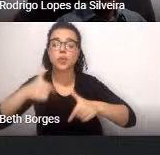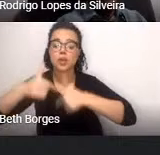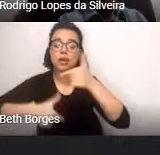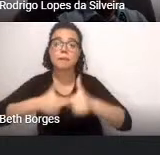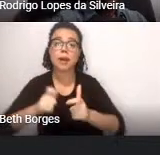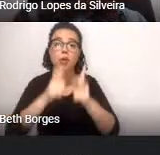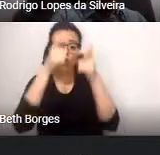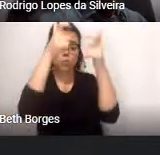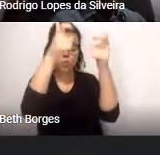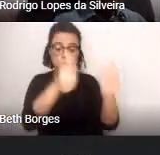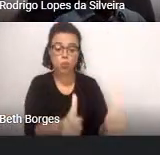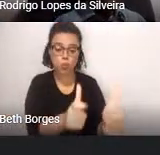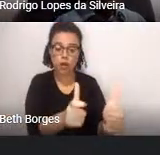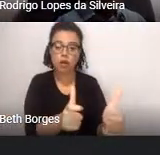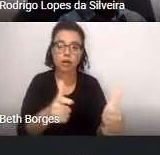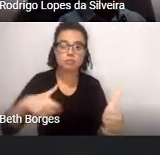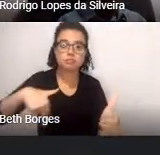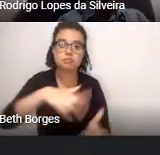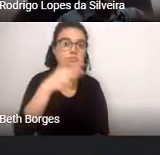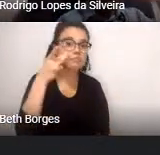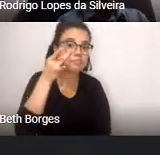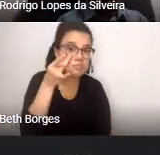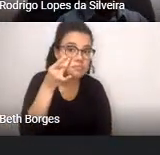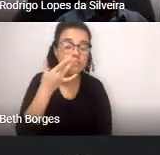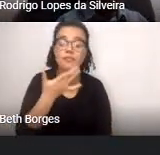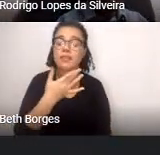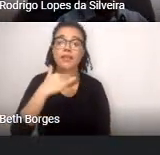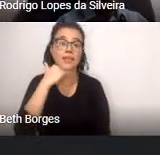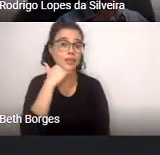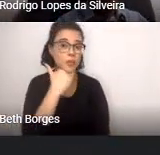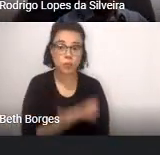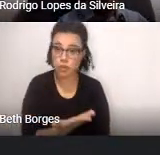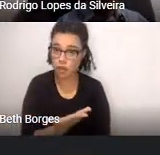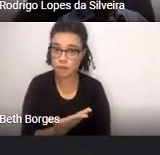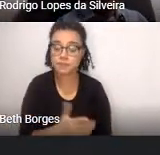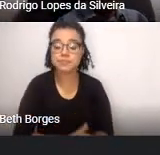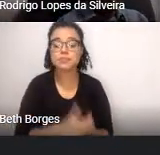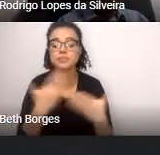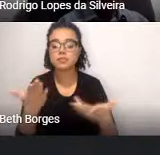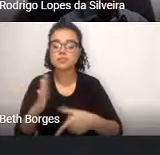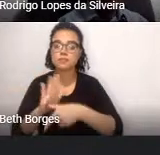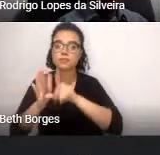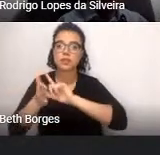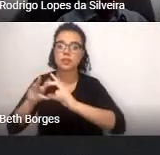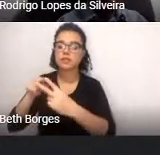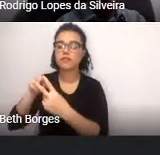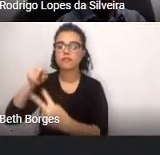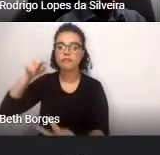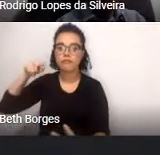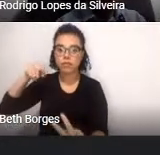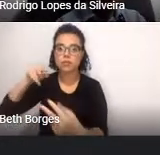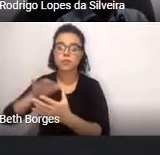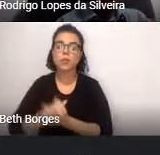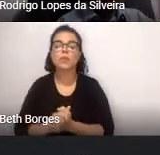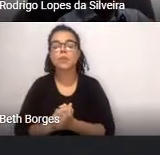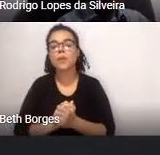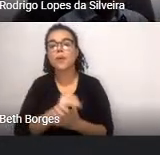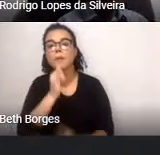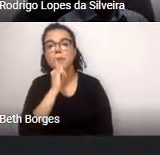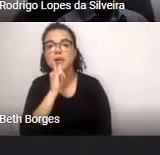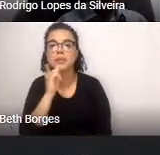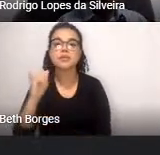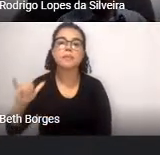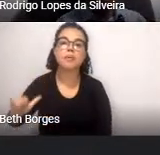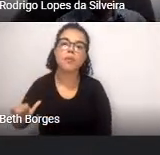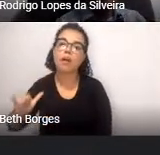Virtuais, para depois chegar no in loco, quando dá para fazer, como no caso do avião, como no caso do